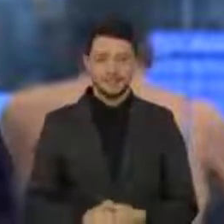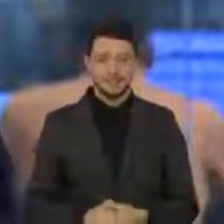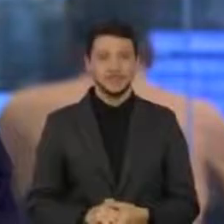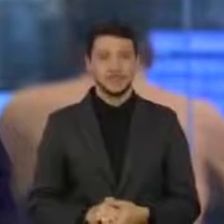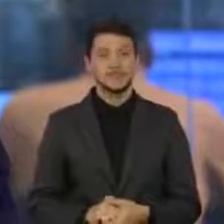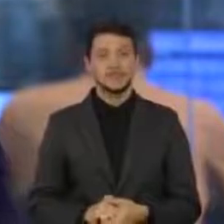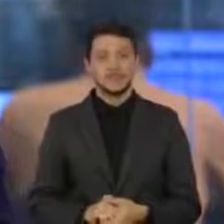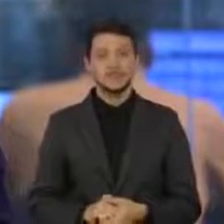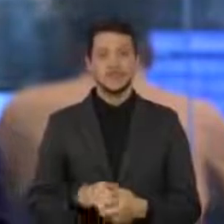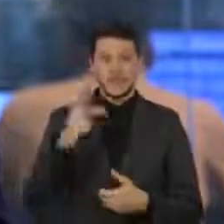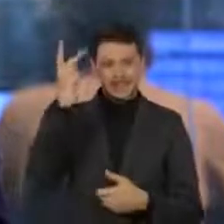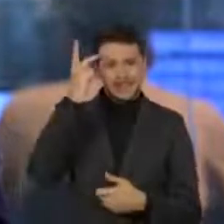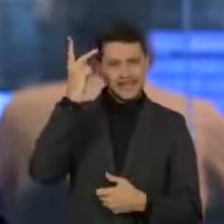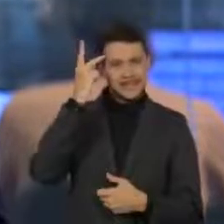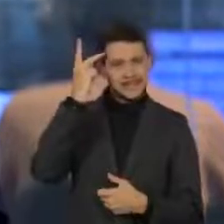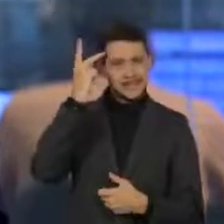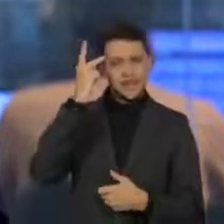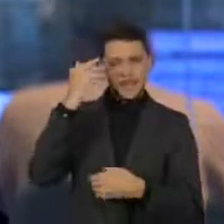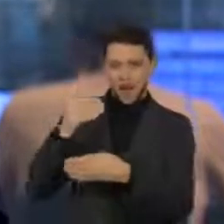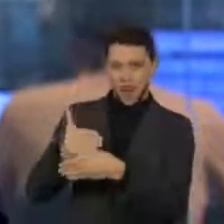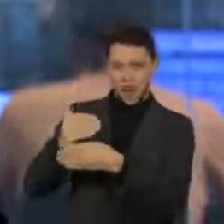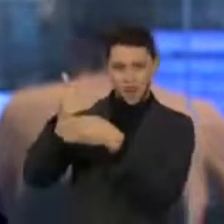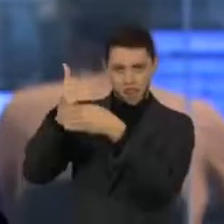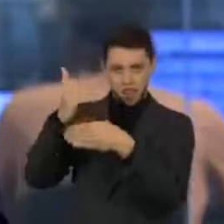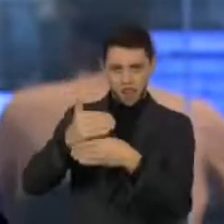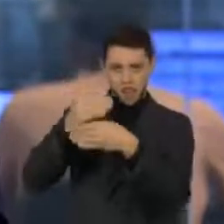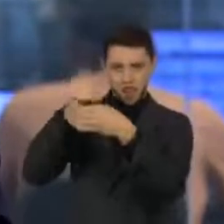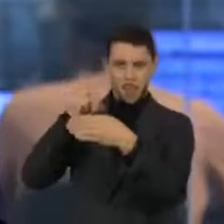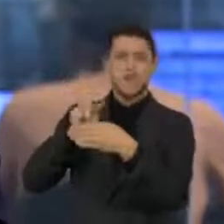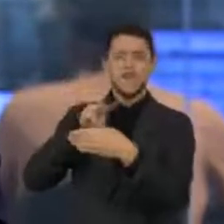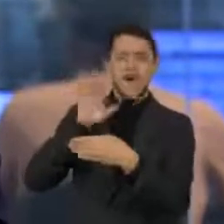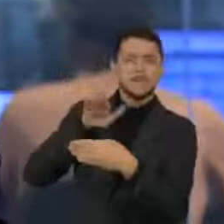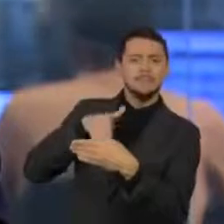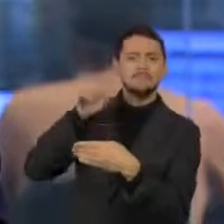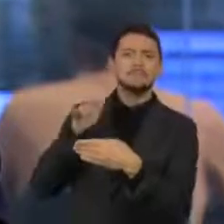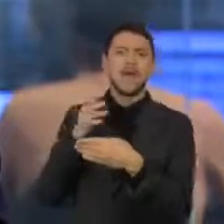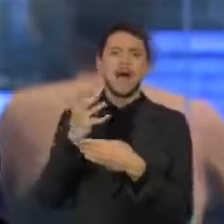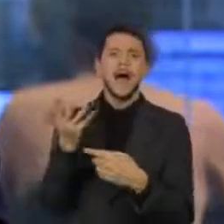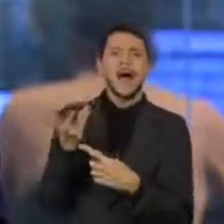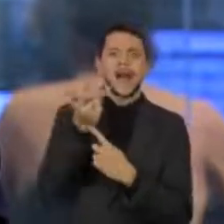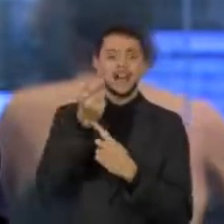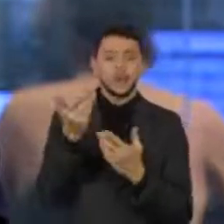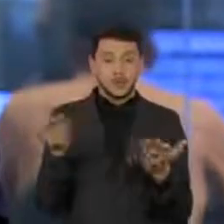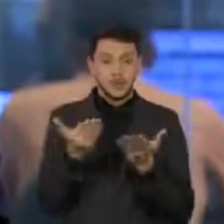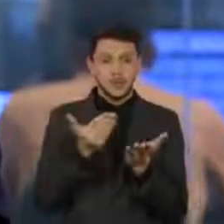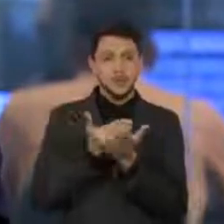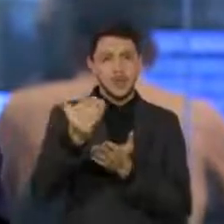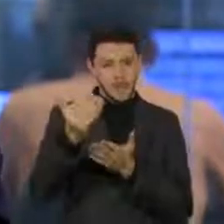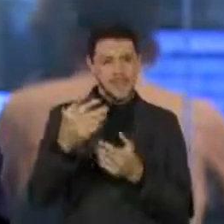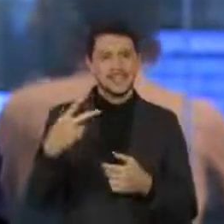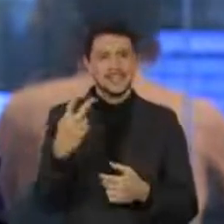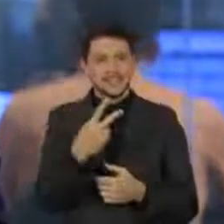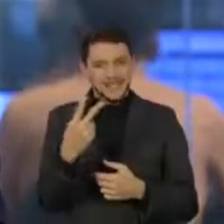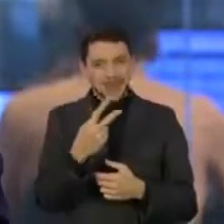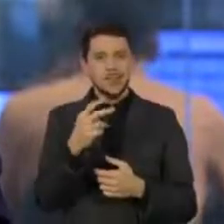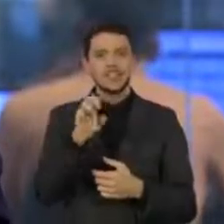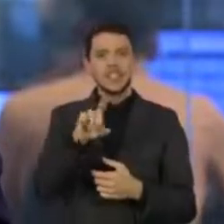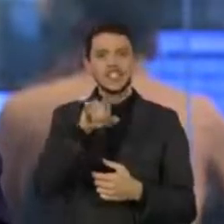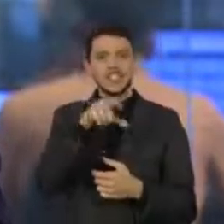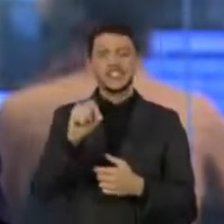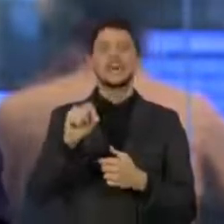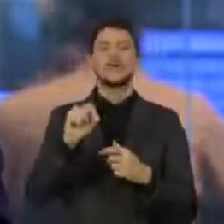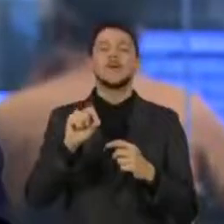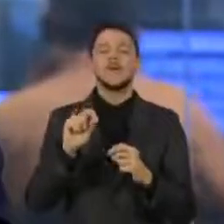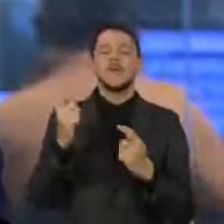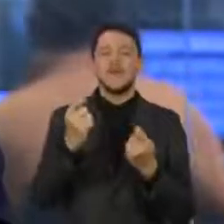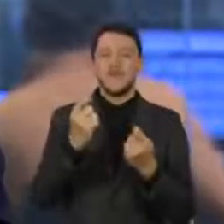Os muros da cidade de São Paulo vão ganhar mais cor e arte. Começa hoje a segunda edição do Festival Internacional de Arte Urbana na